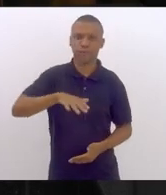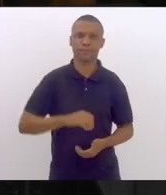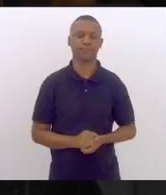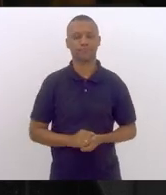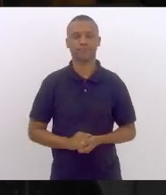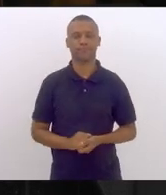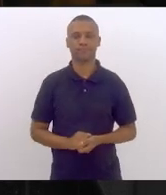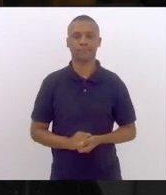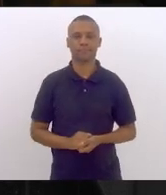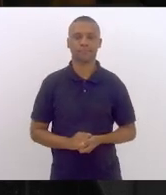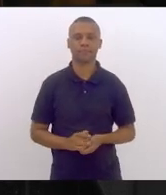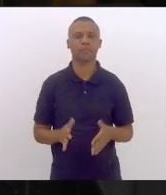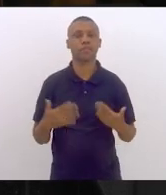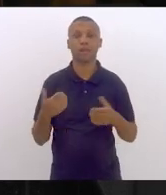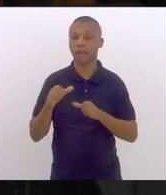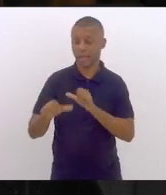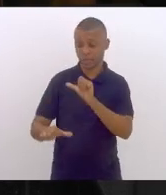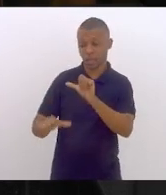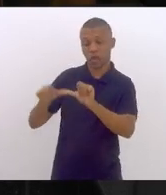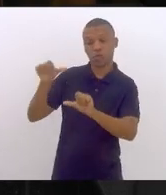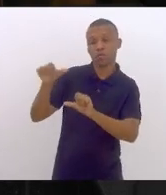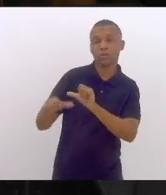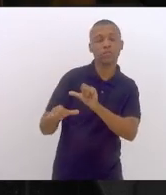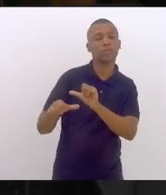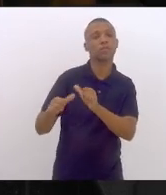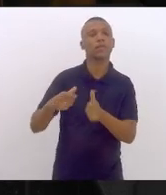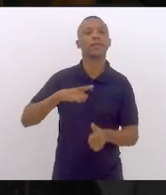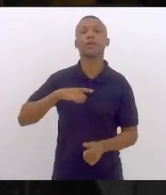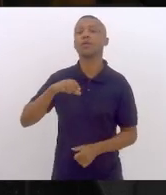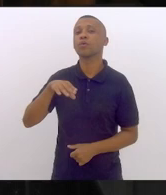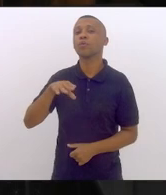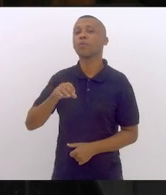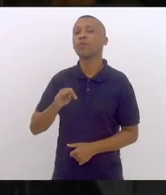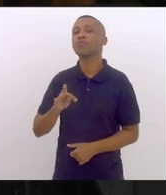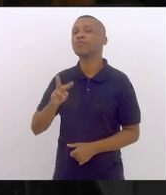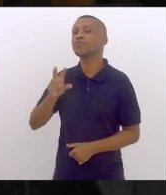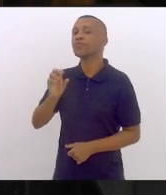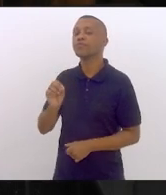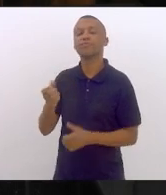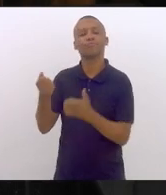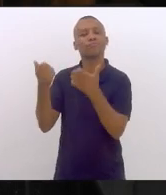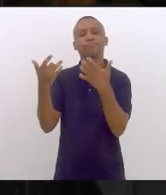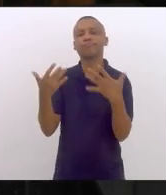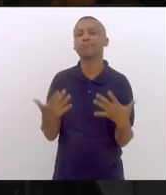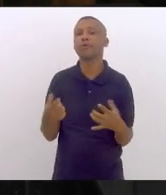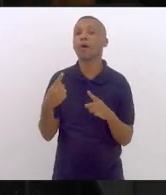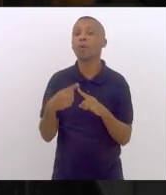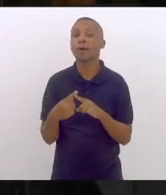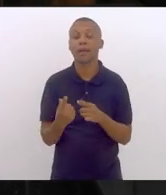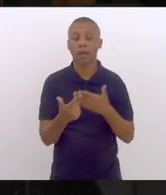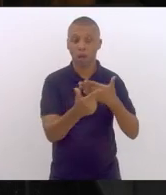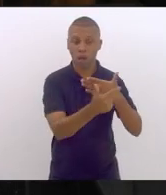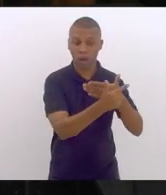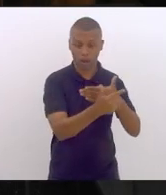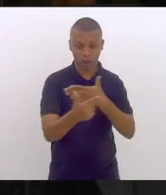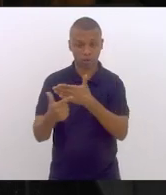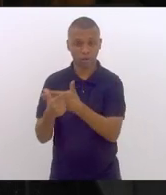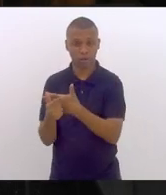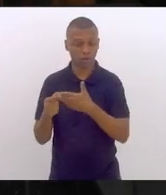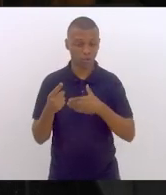e tal alteração se justifica porque ambos os cargos